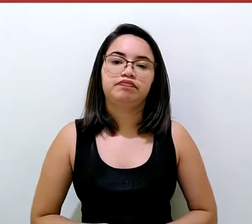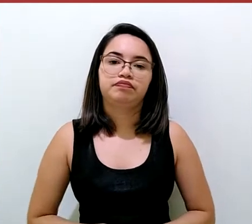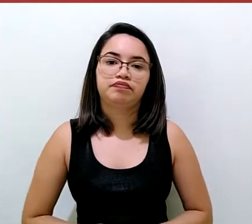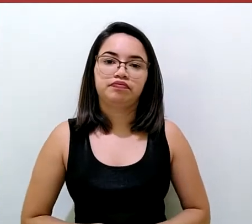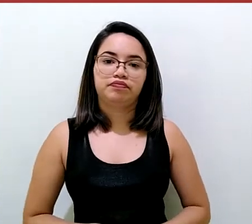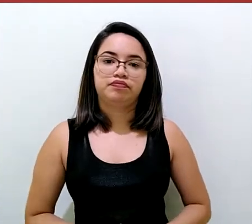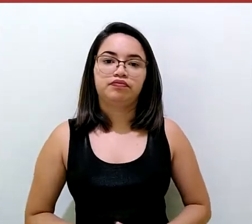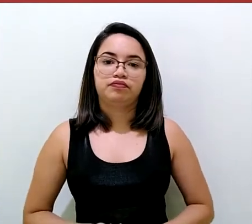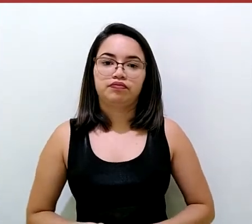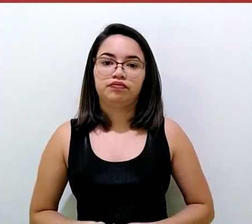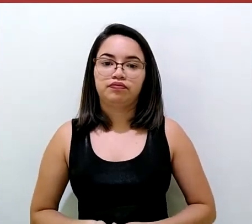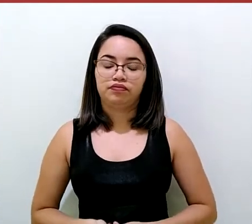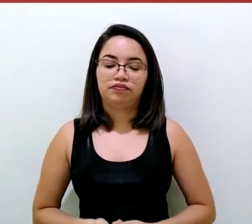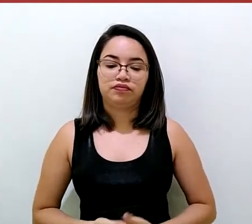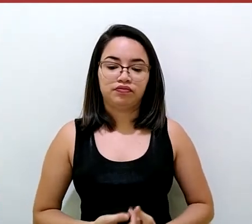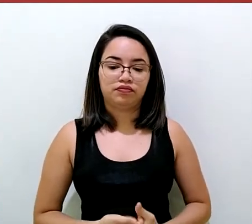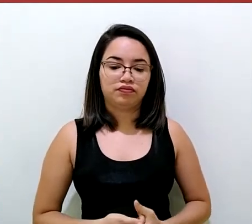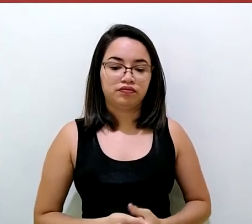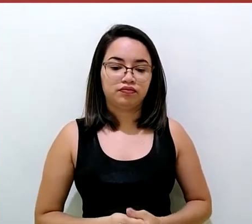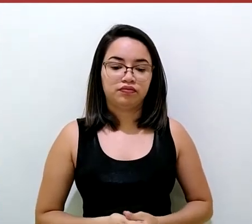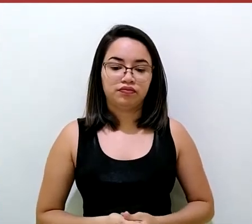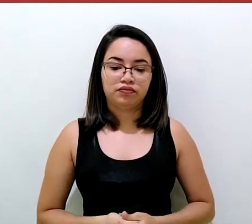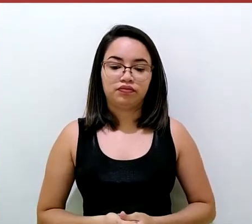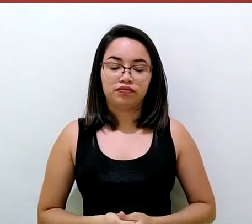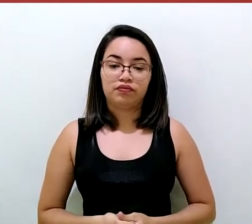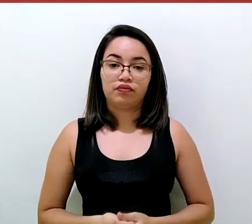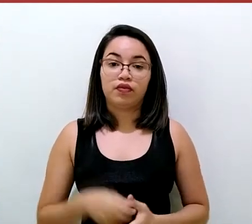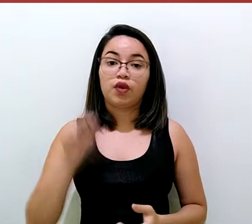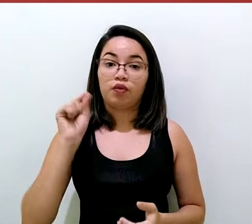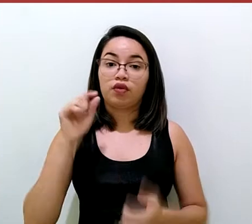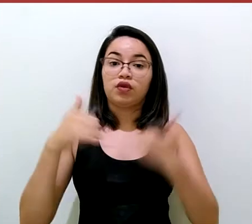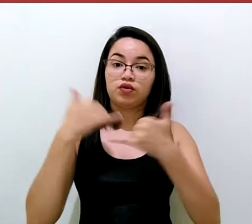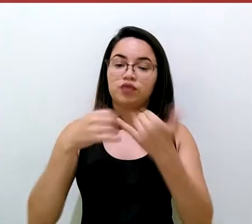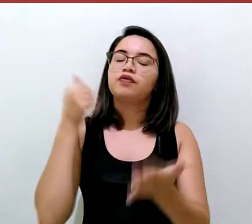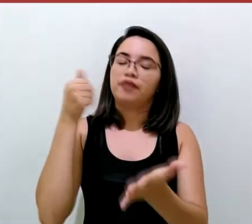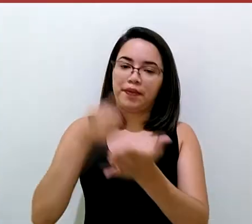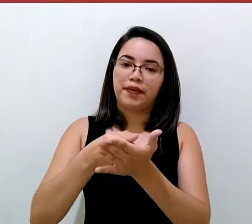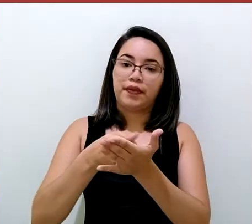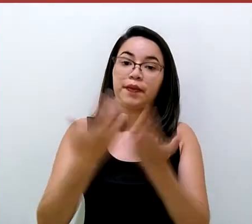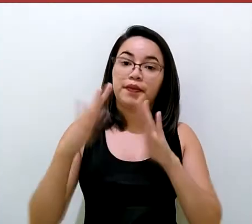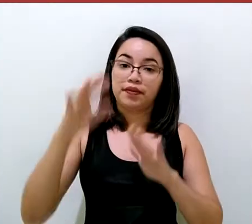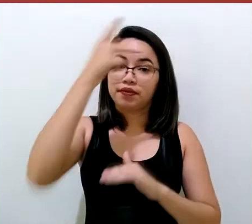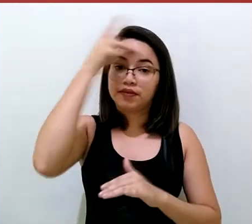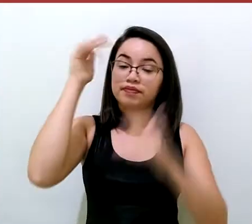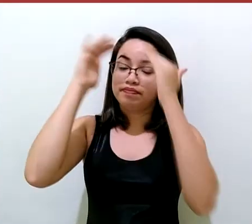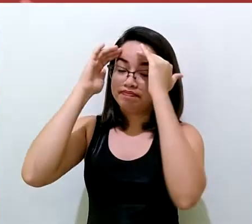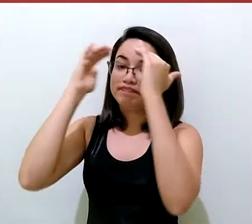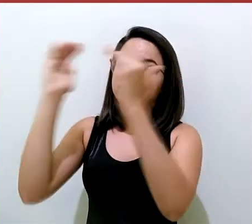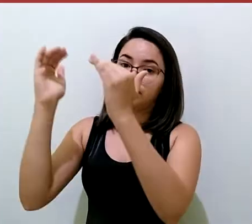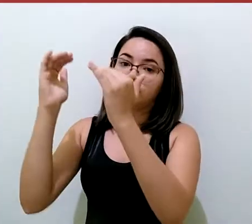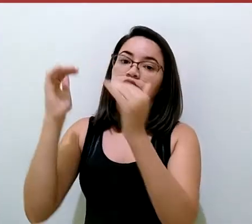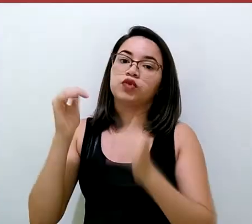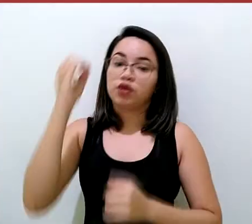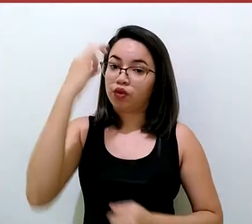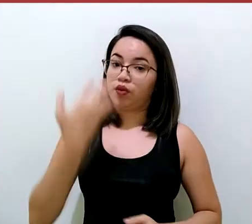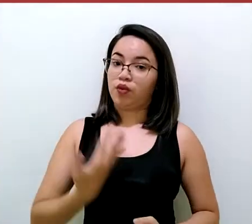zomba das instruções, do conselho do Senhor, vai pagar por isso. Mas aqueles que respeitam, que honram